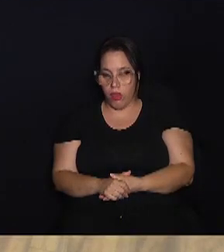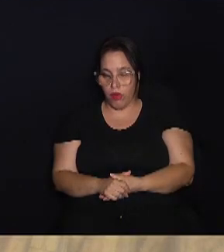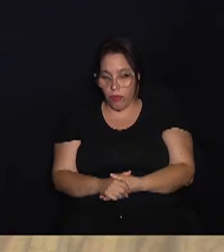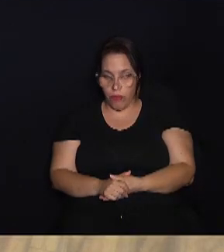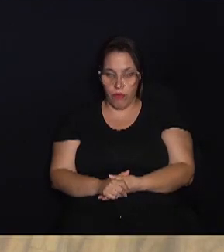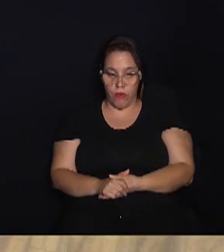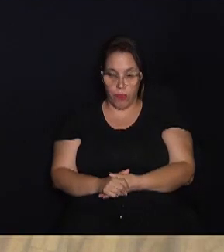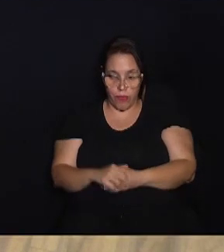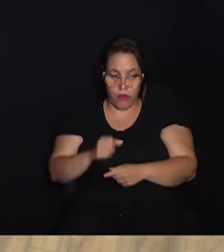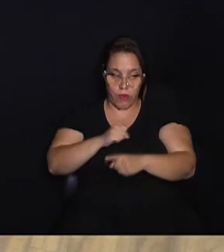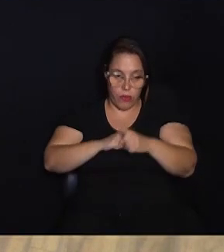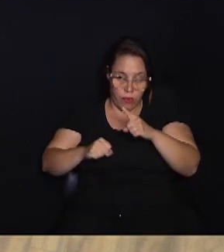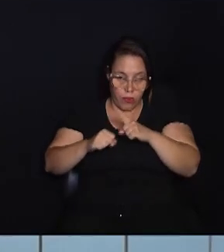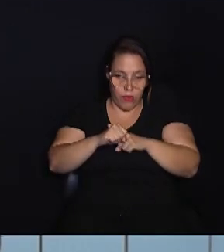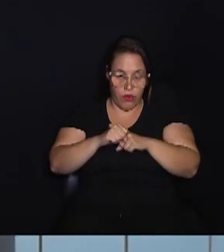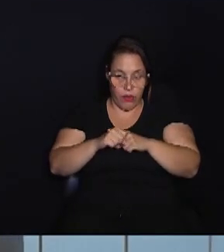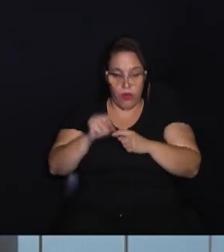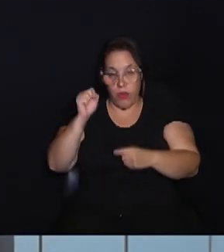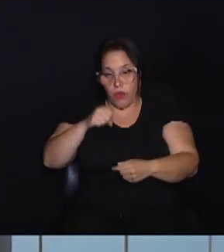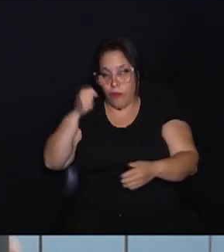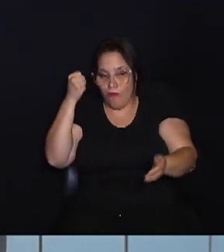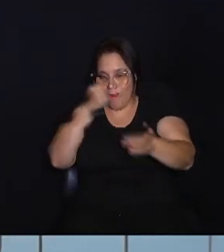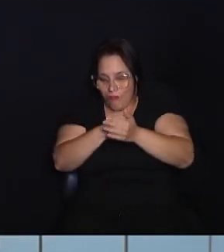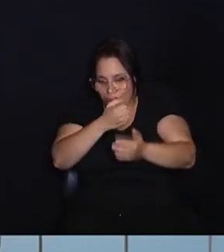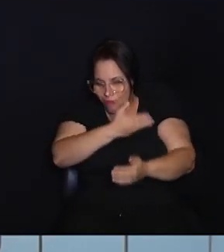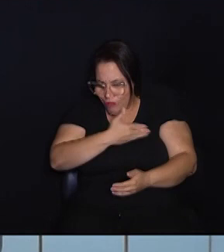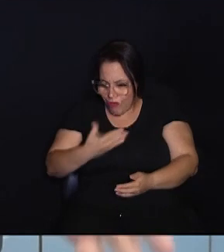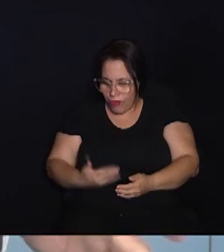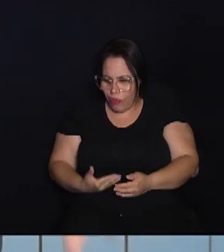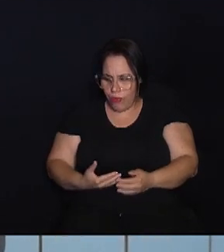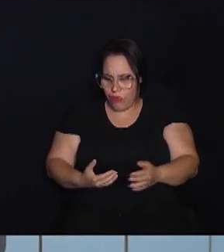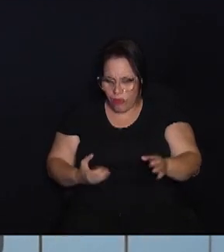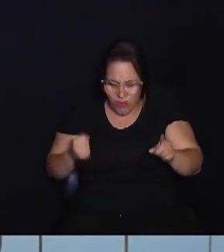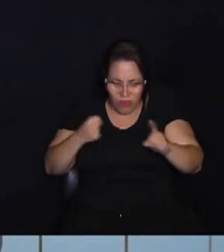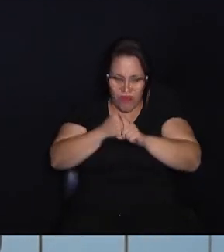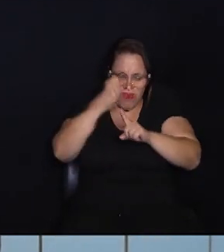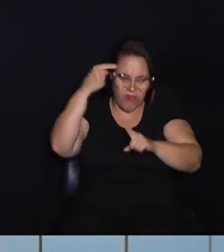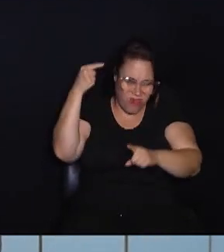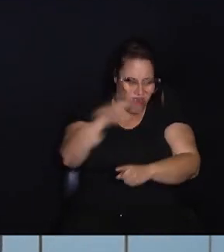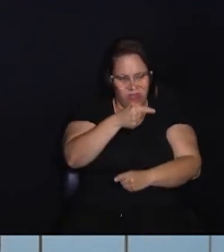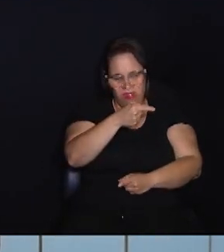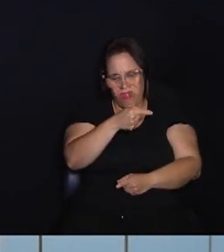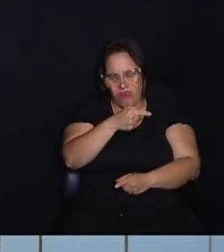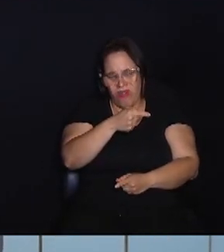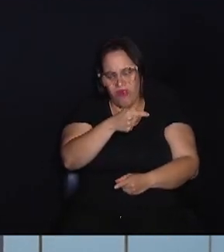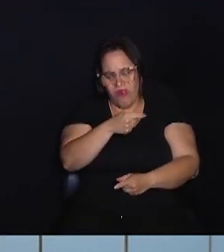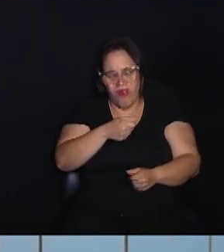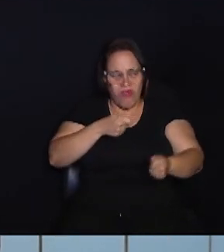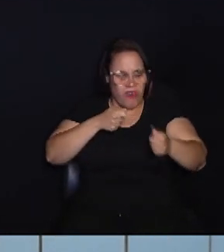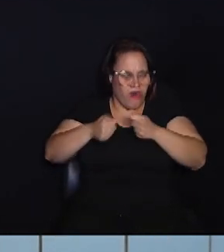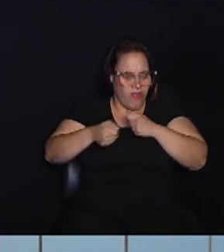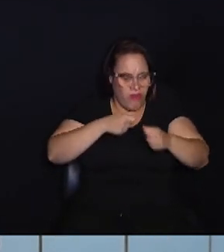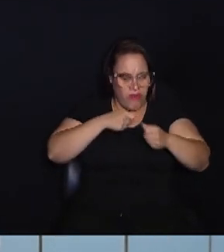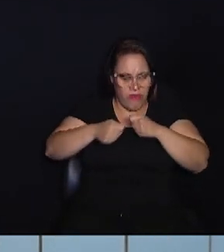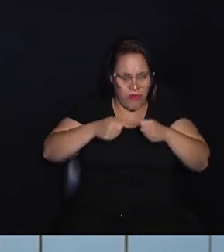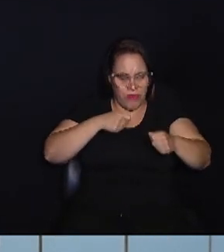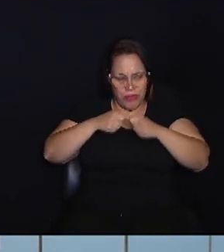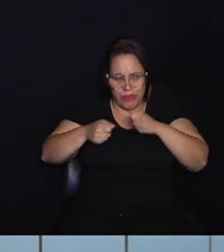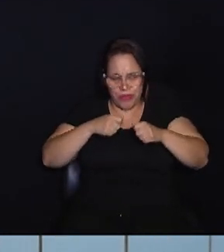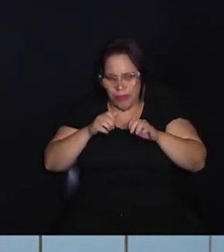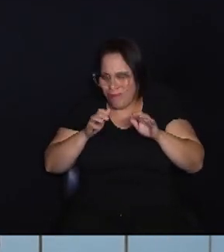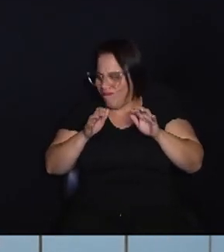para a sociedade. Eu acho que o governo tem, sim, a obrigação de interferir nisso, tentar regular para que isso não